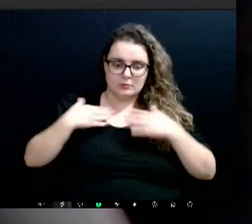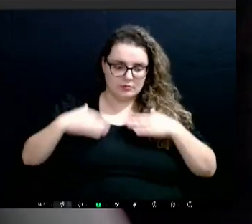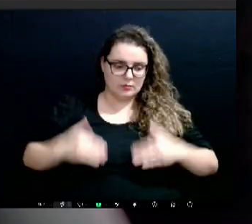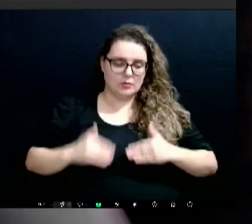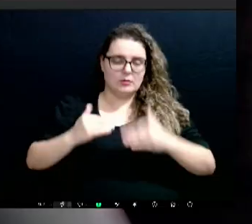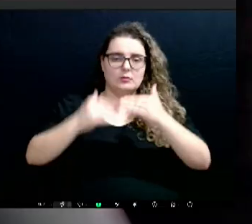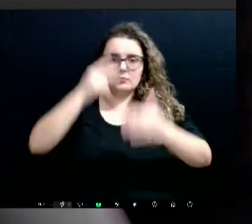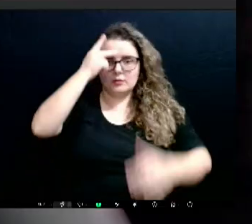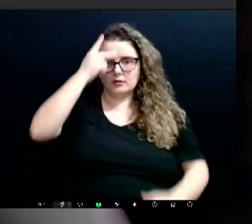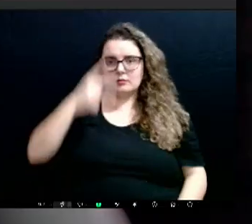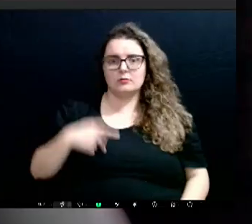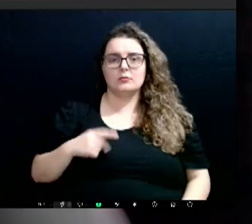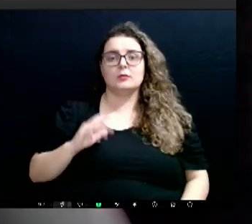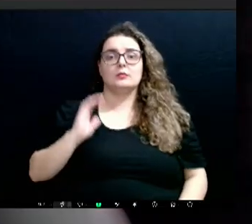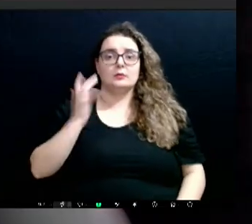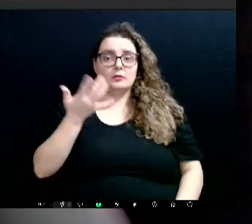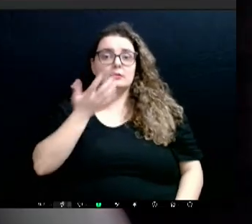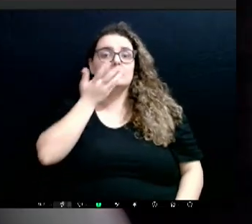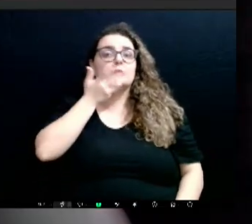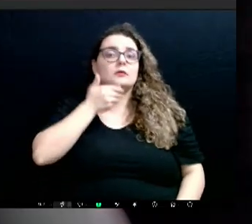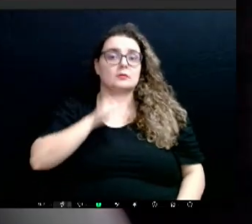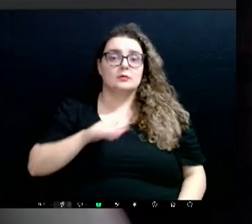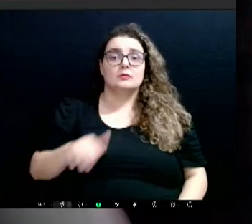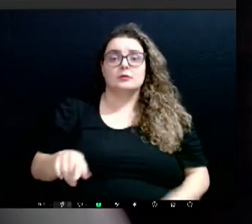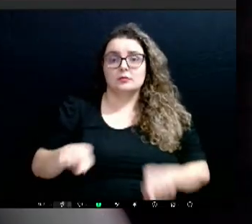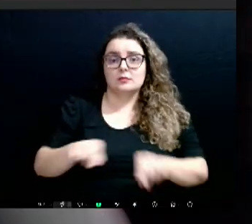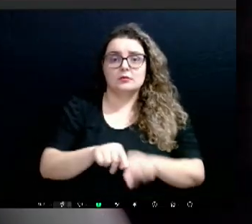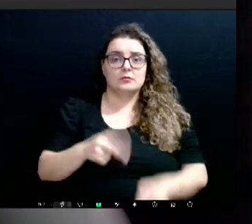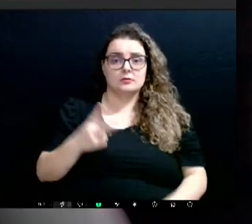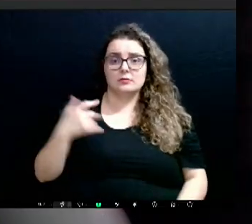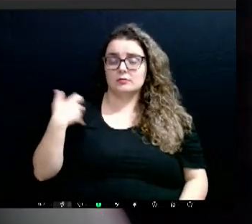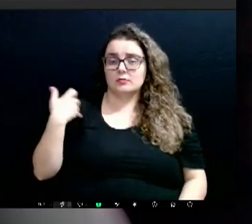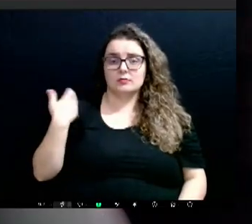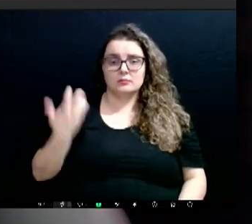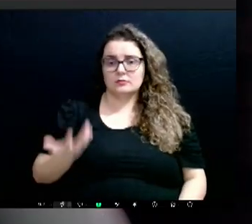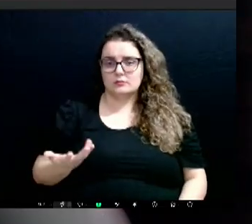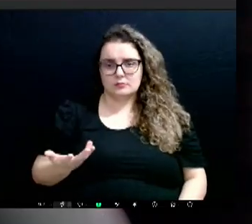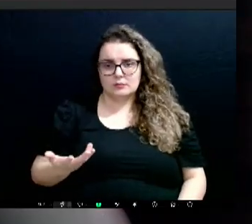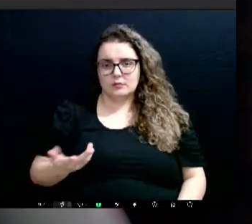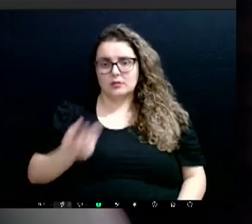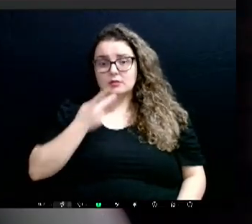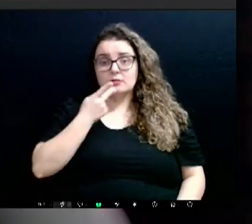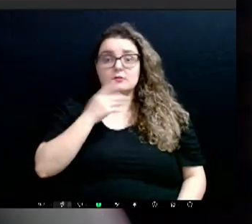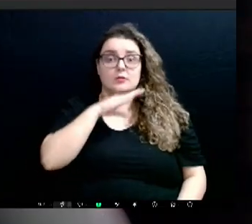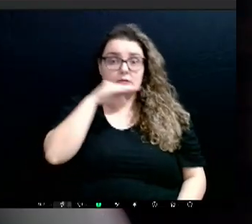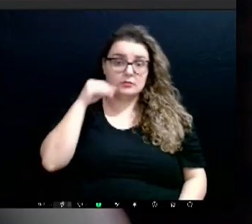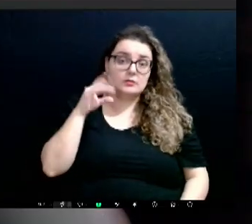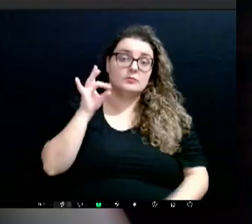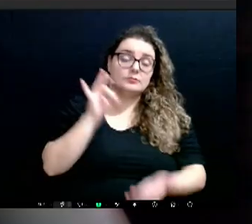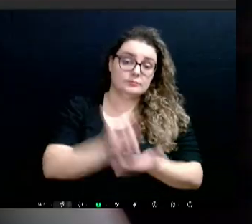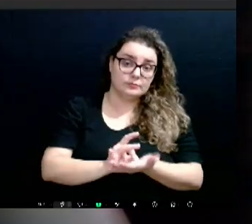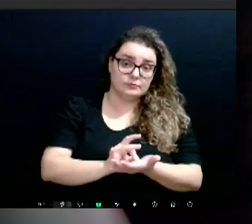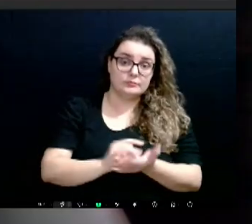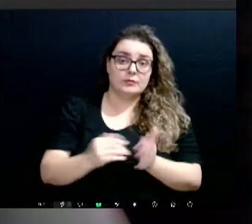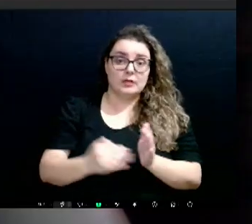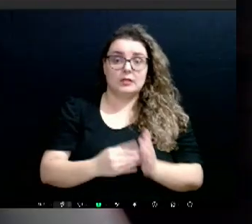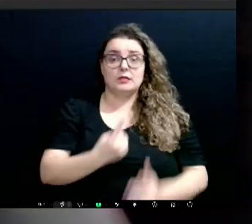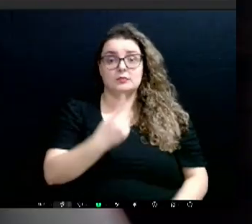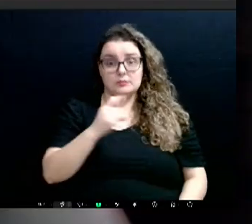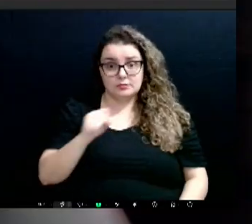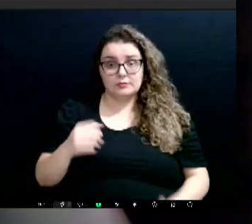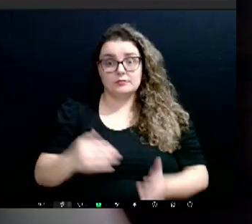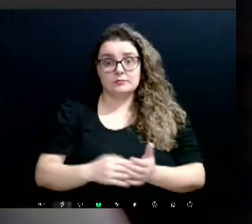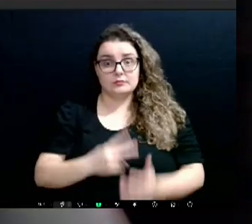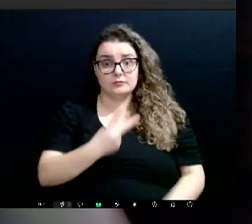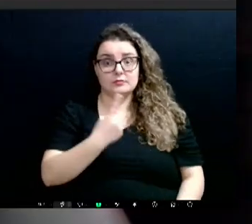vai acontecer com as crianças 2 anos, e a gente fala até os adolescentes, e na verdade seria até 18 a 21 anos. Poxa vida. Então